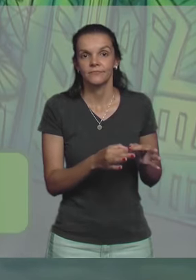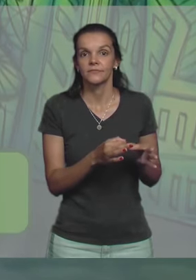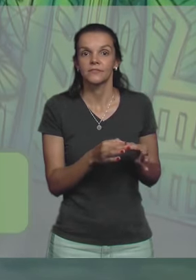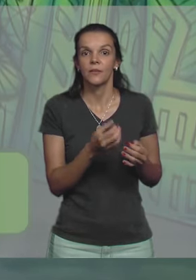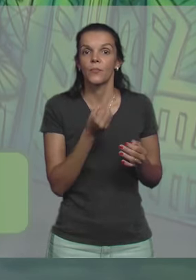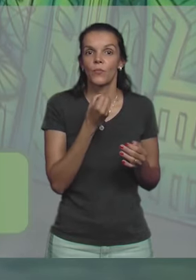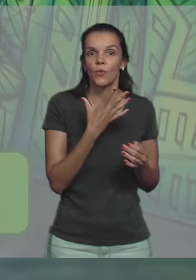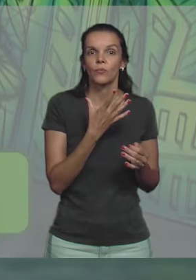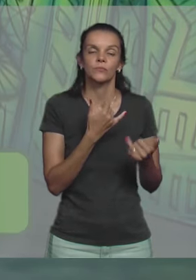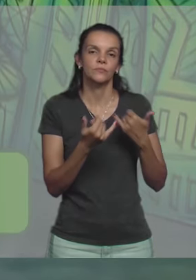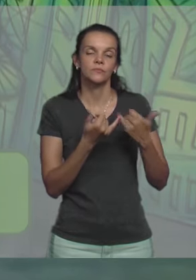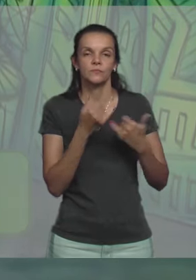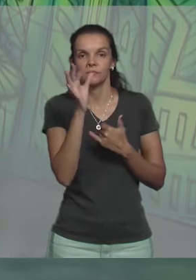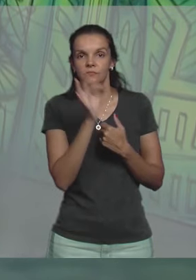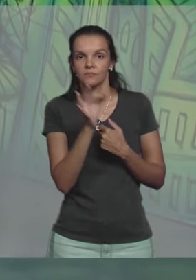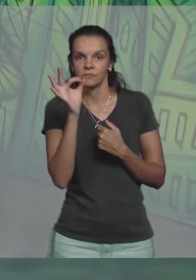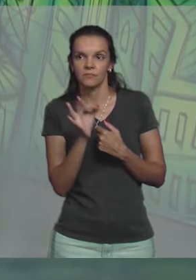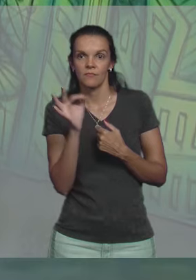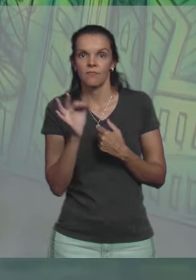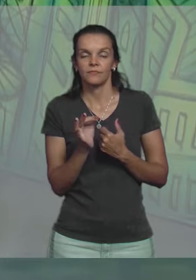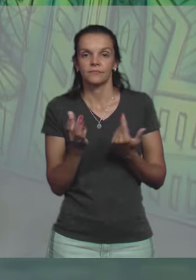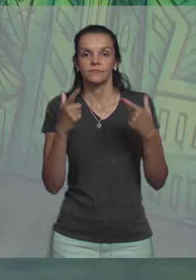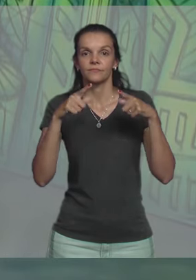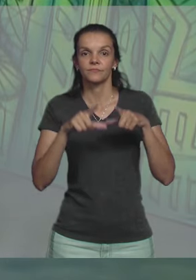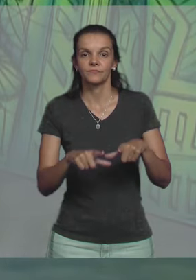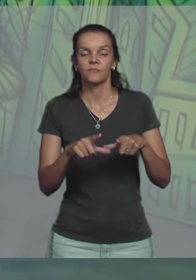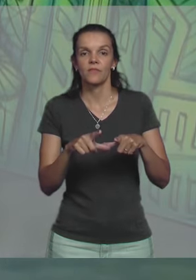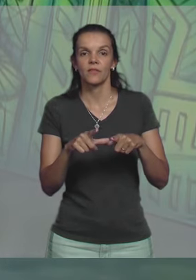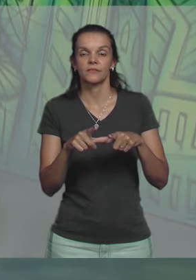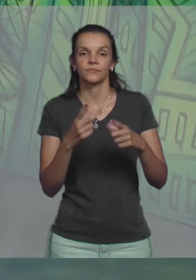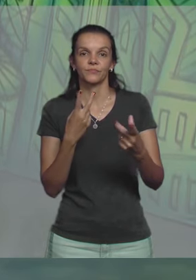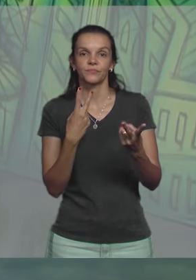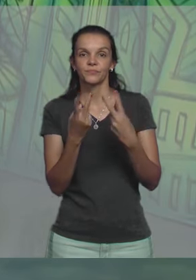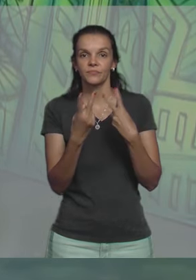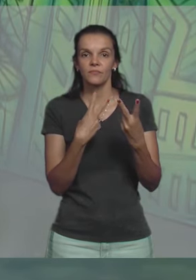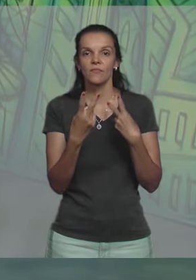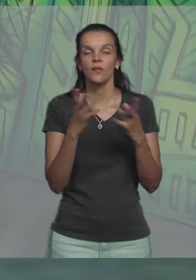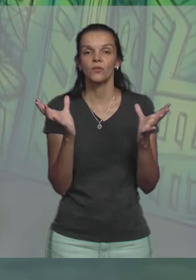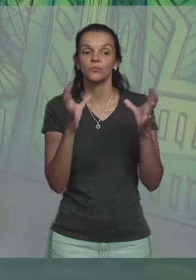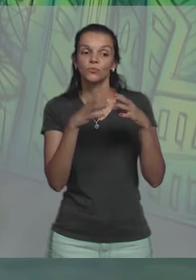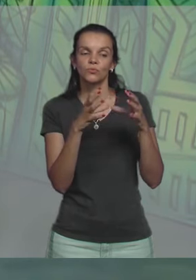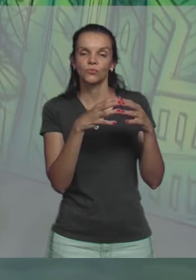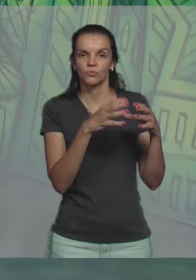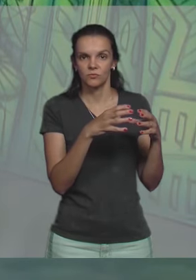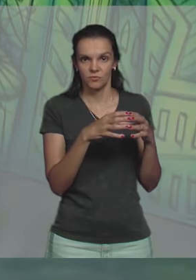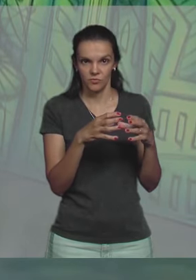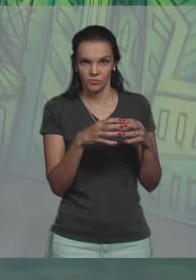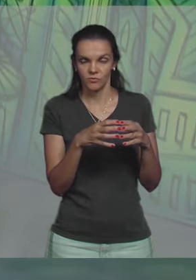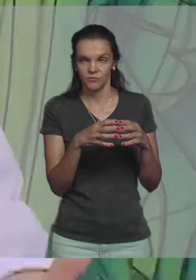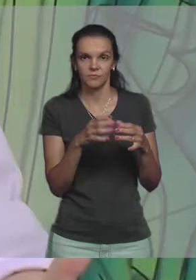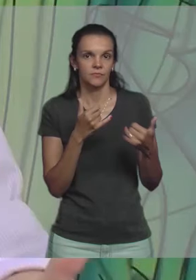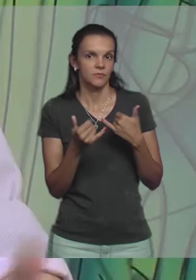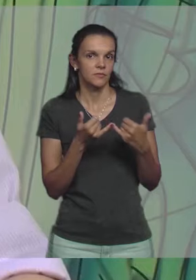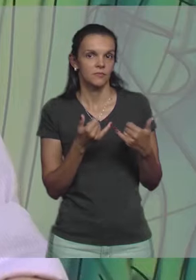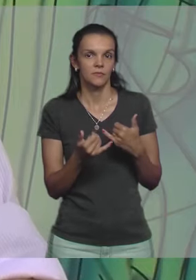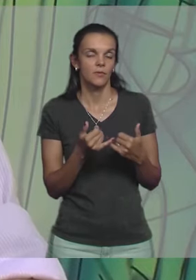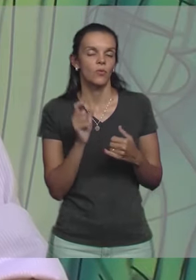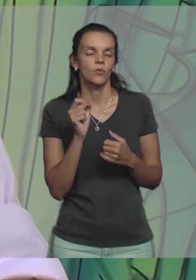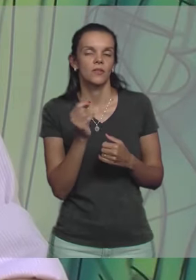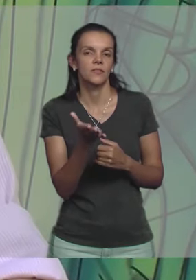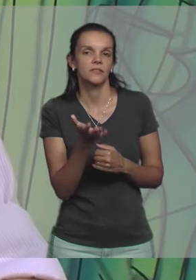Por exemplo, a taxa de ocupação do transporte coletivo. Hoje é um determinado parâmetro. O que se